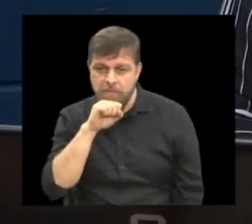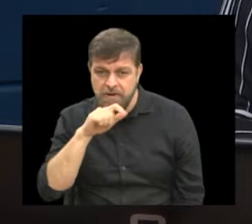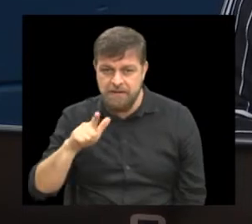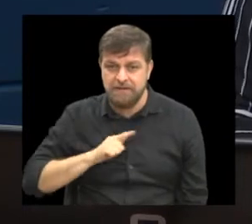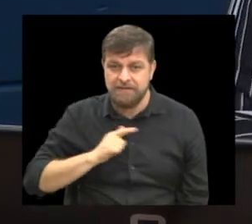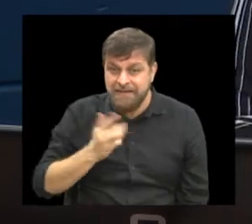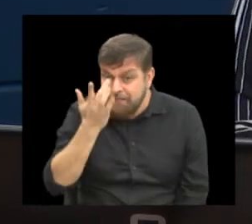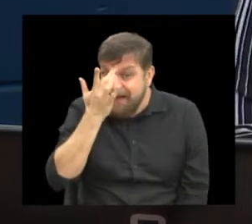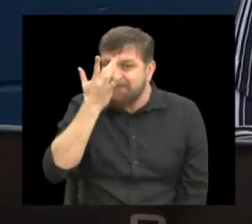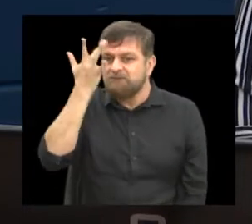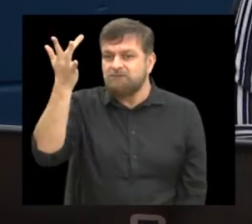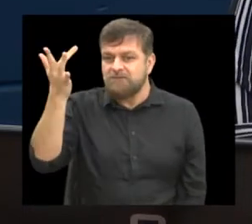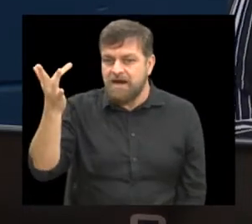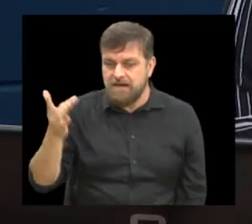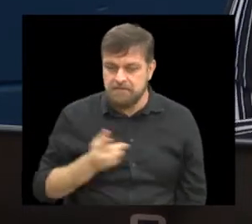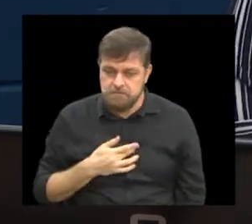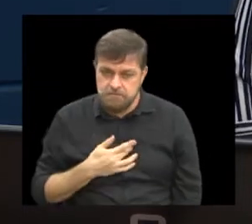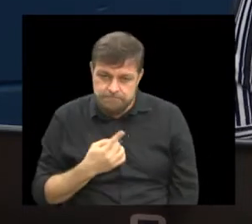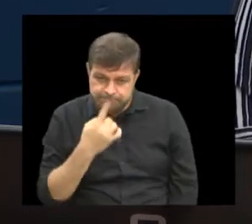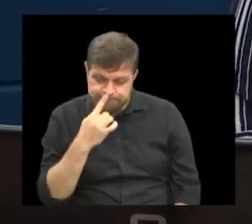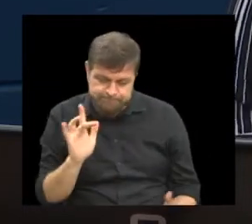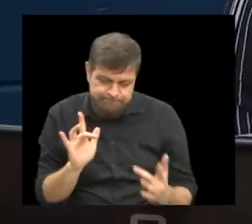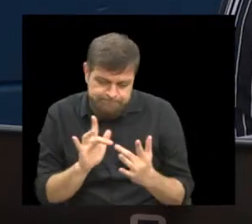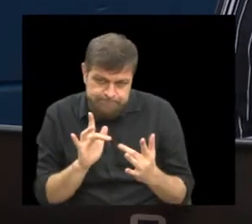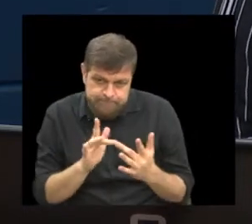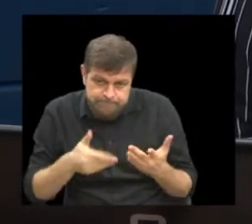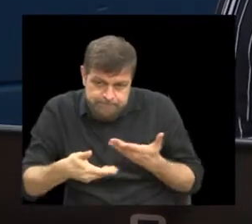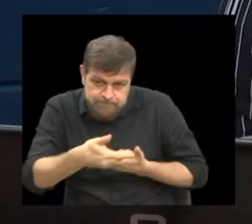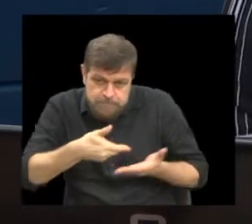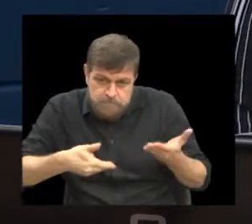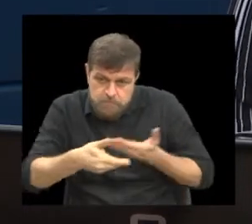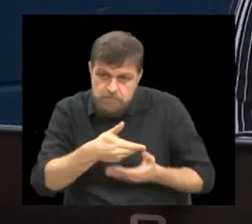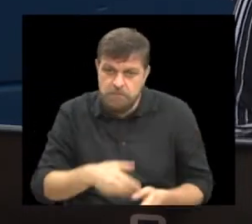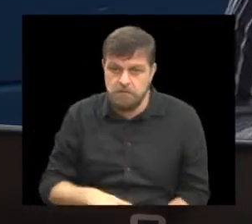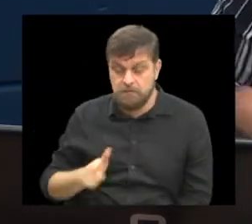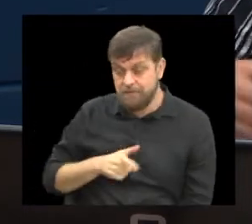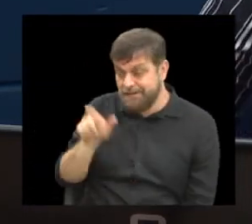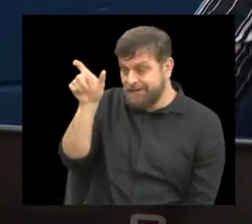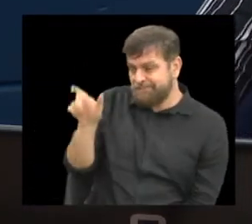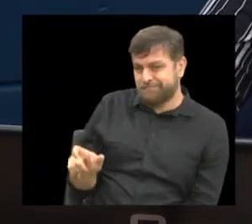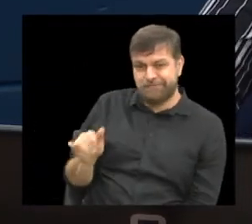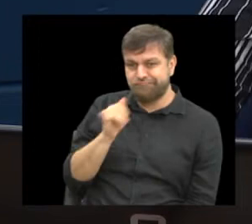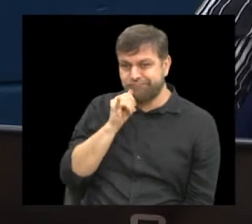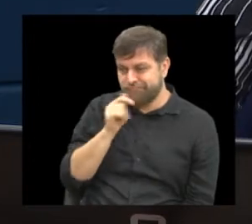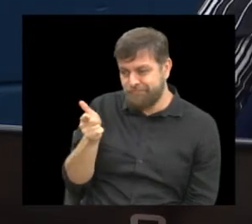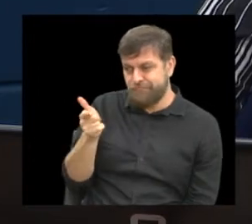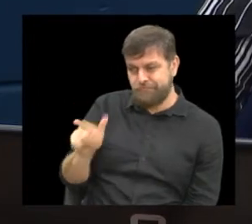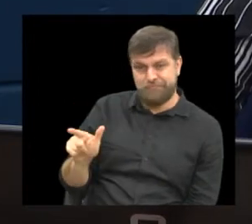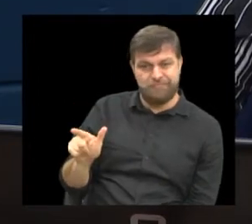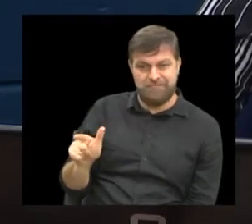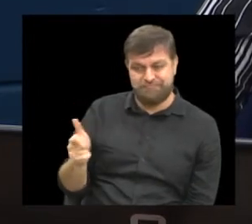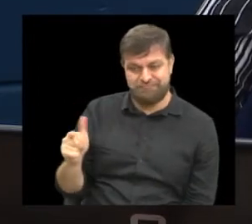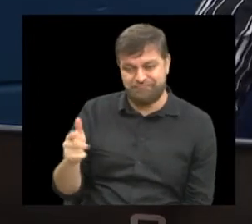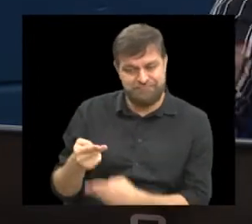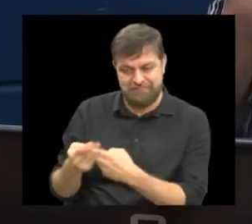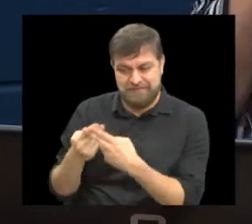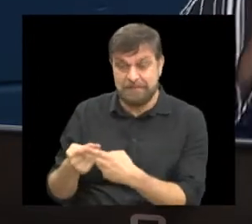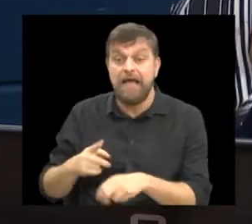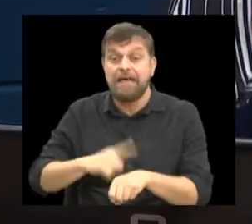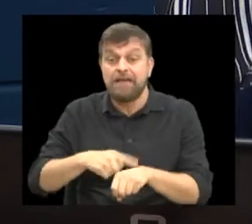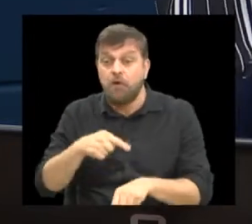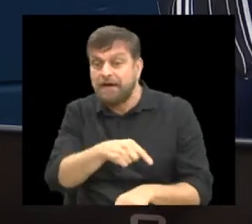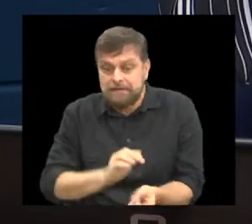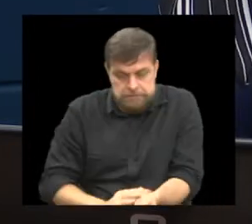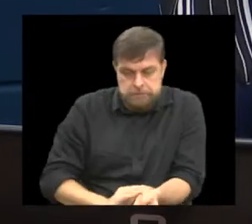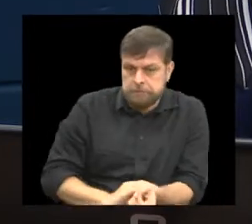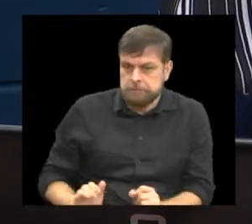mais facilidade para esse tipo de situação. E, de repente, o outro não. Então, a tolerância no momento de agressividade,